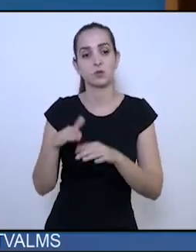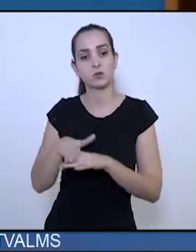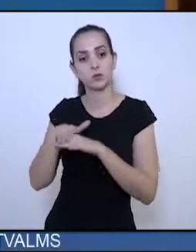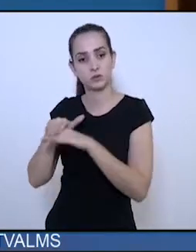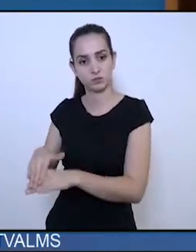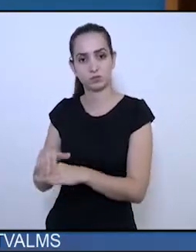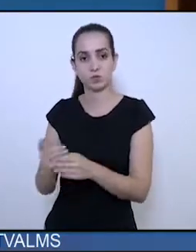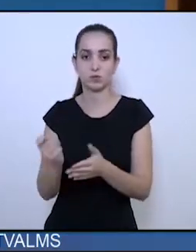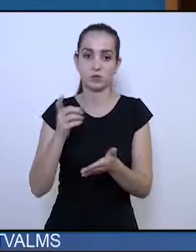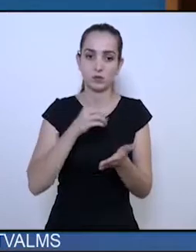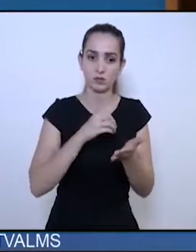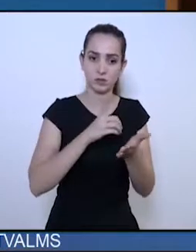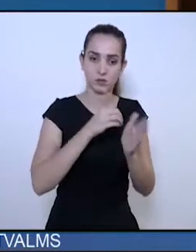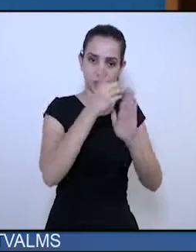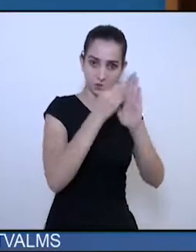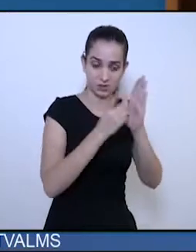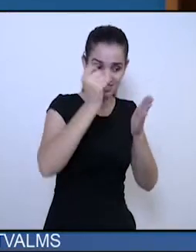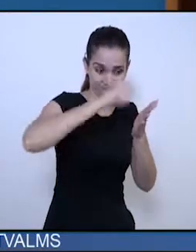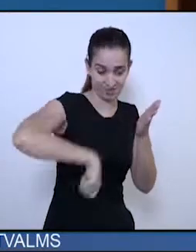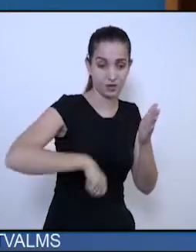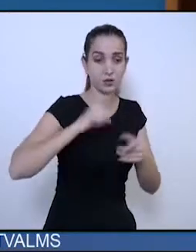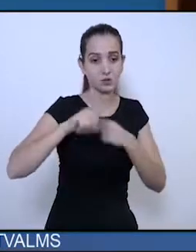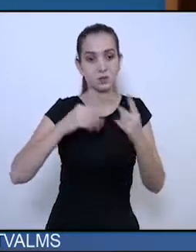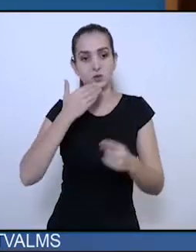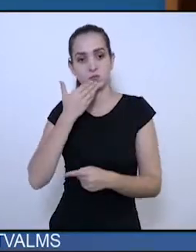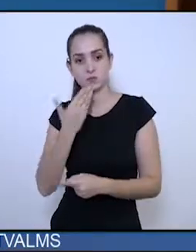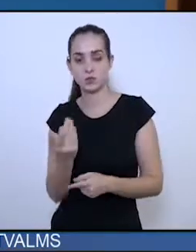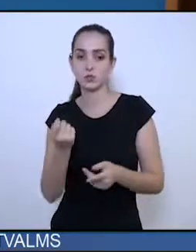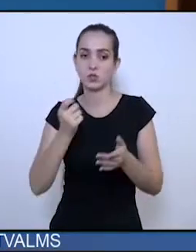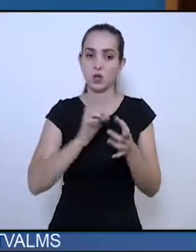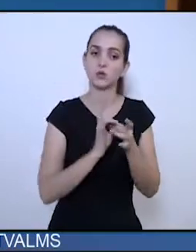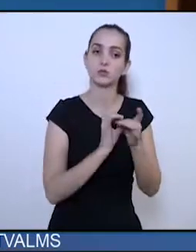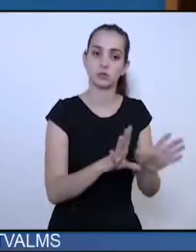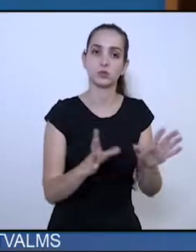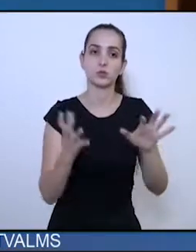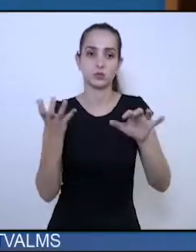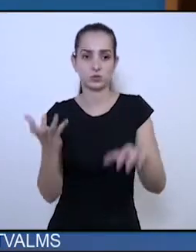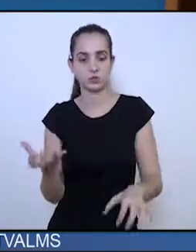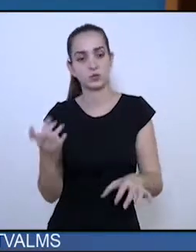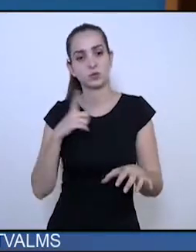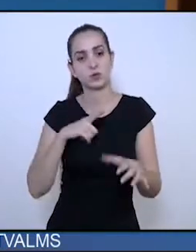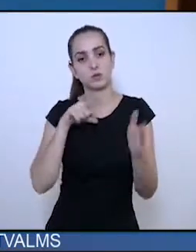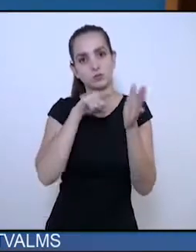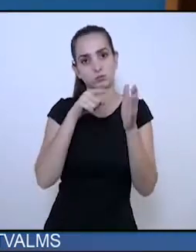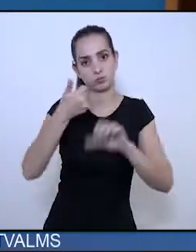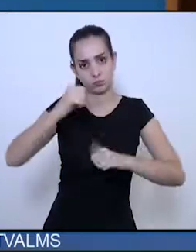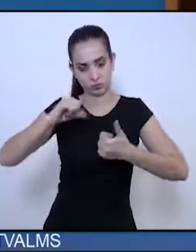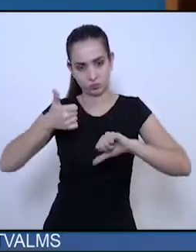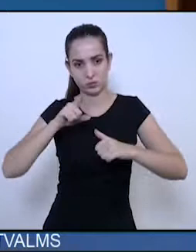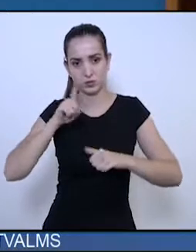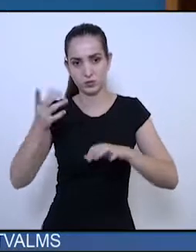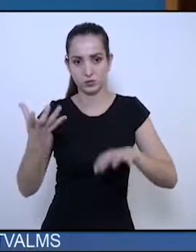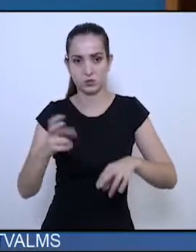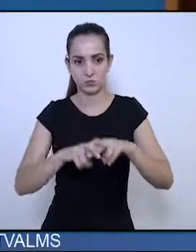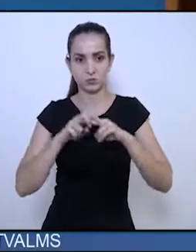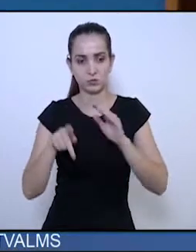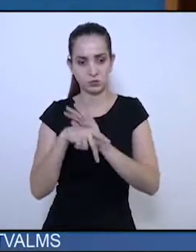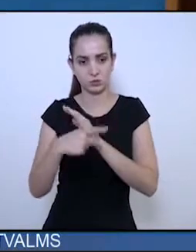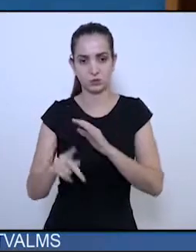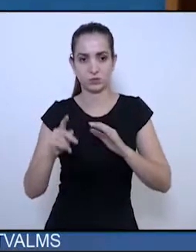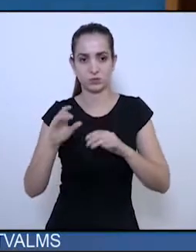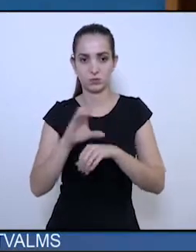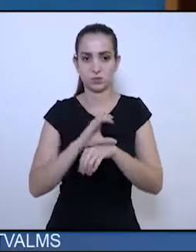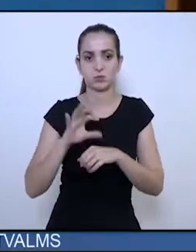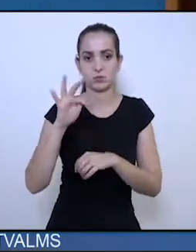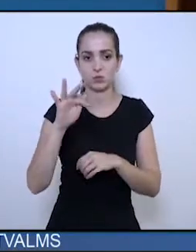decreta a intervenção, depois ele pede a autorização do Congresso Nacional, o referendo do Congresso Nacional, portanto, instrumento constitucional.